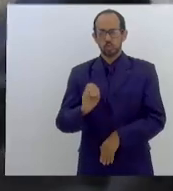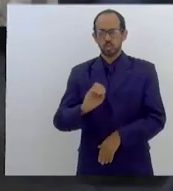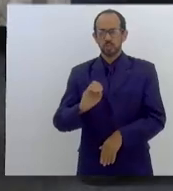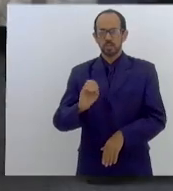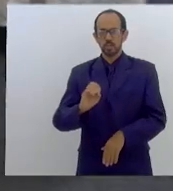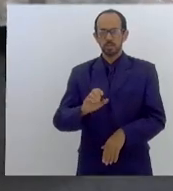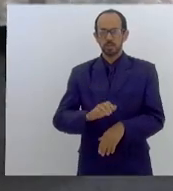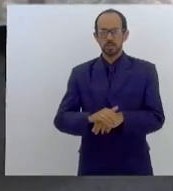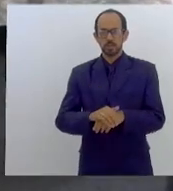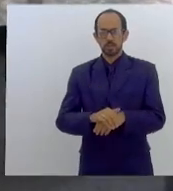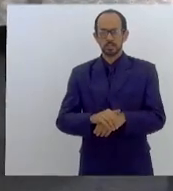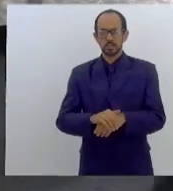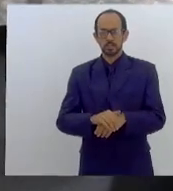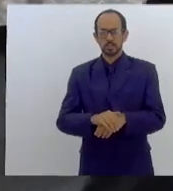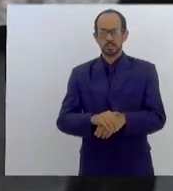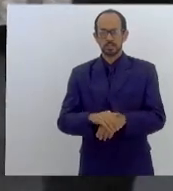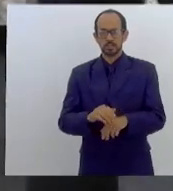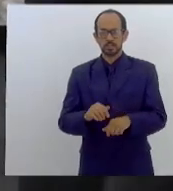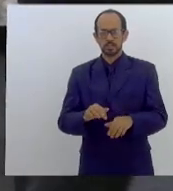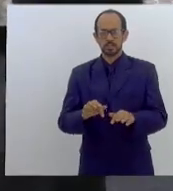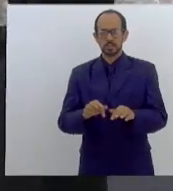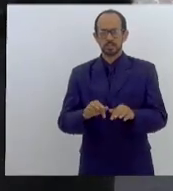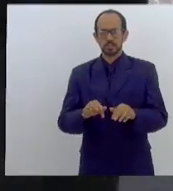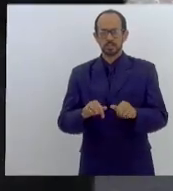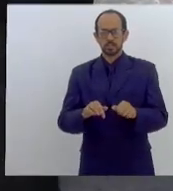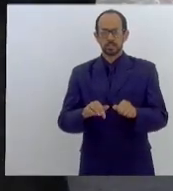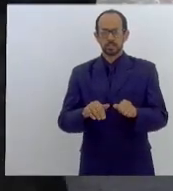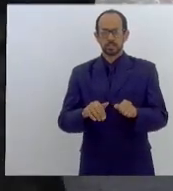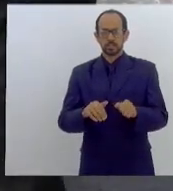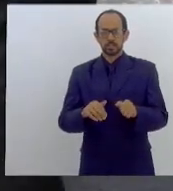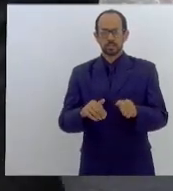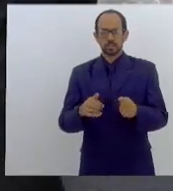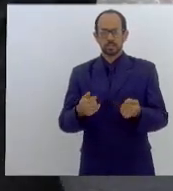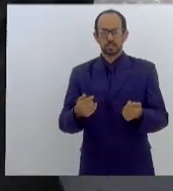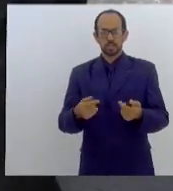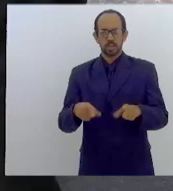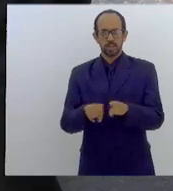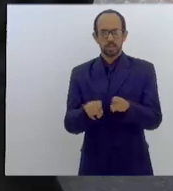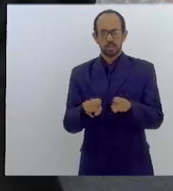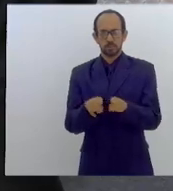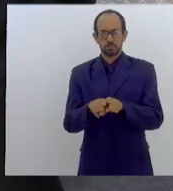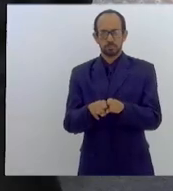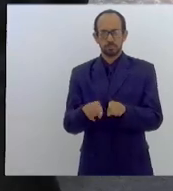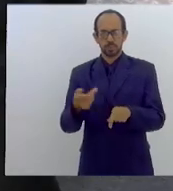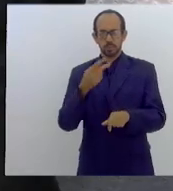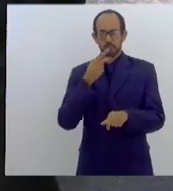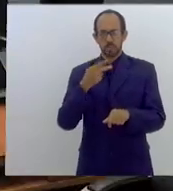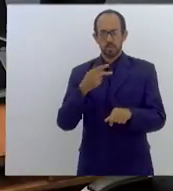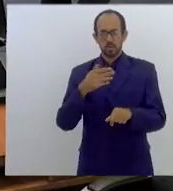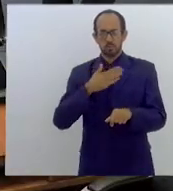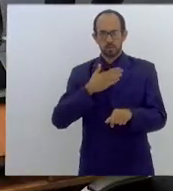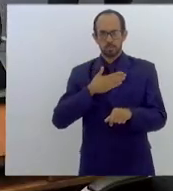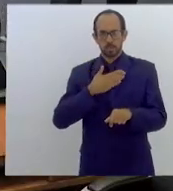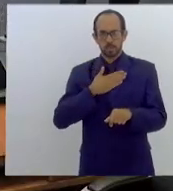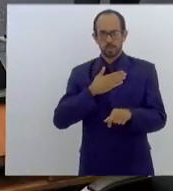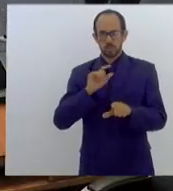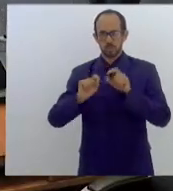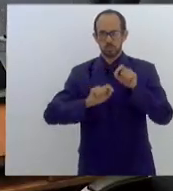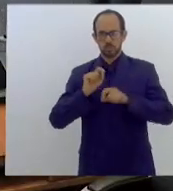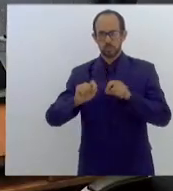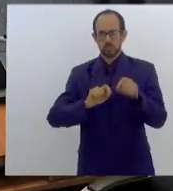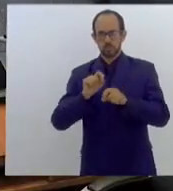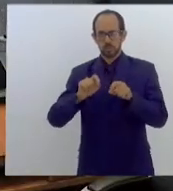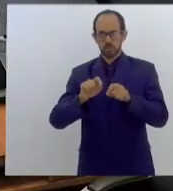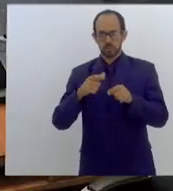menos conclusivo, de nenhum desses imóveis. E ele, muito assertivamente, me colocou que haveria